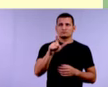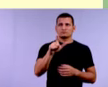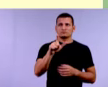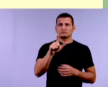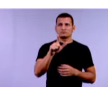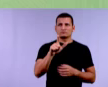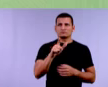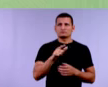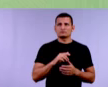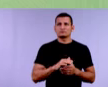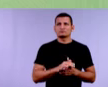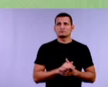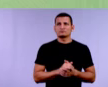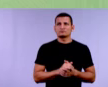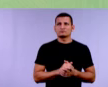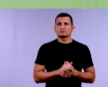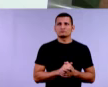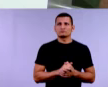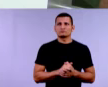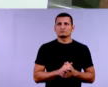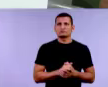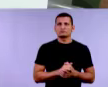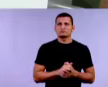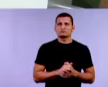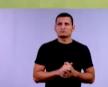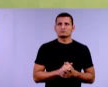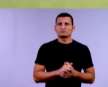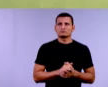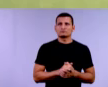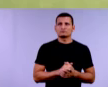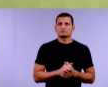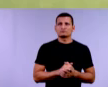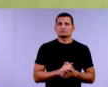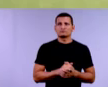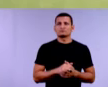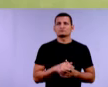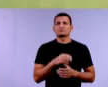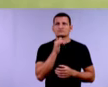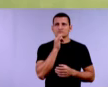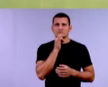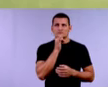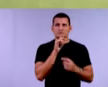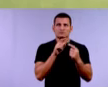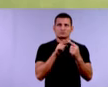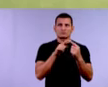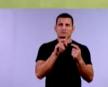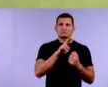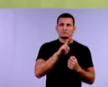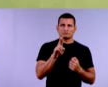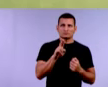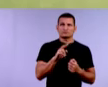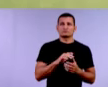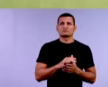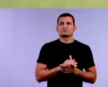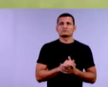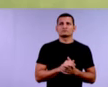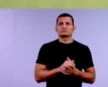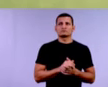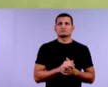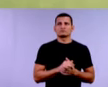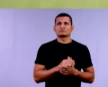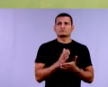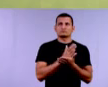expressão invariável. Isso. Estes não são os únicos exemplos de concordância nominal. Menos, muitas pessoas